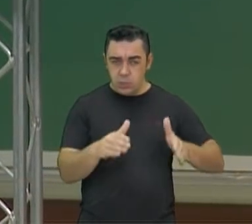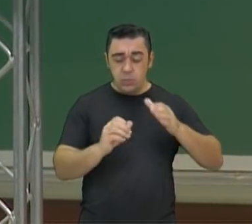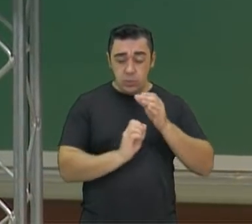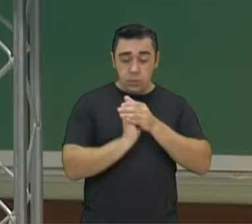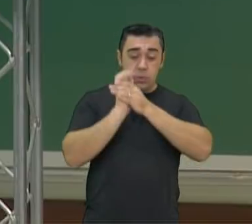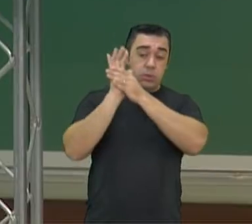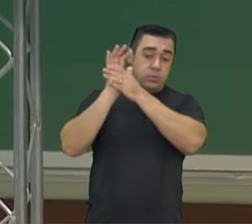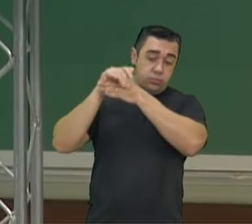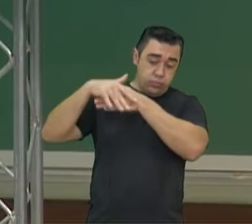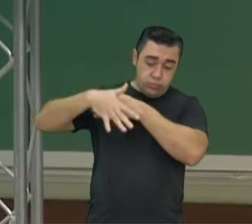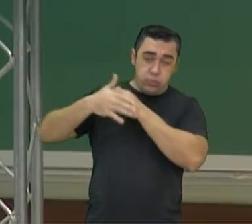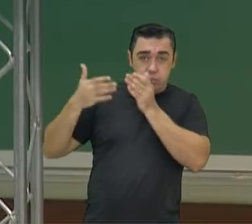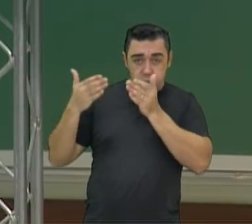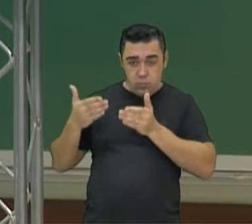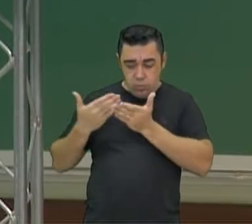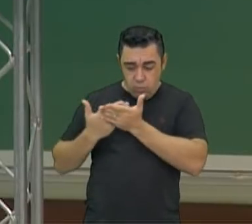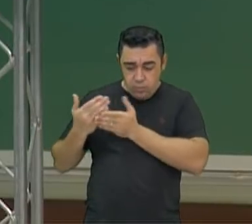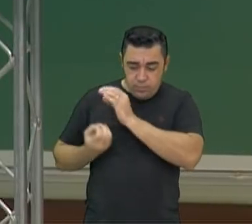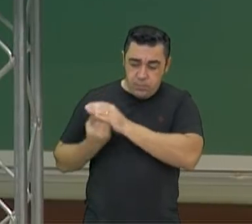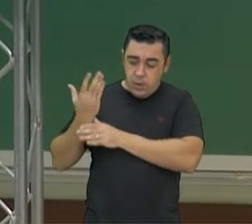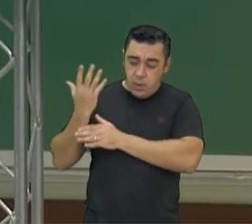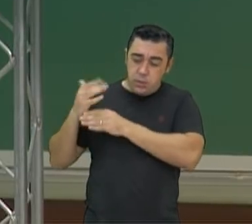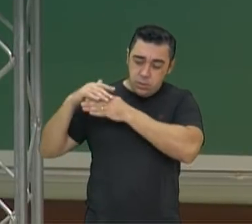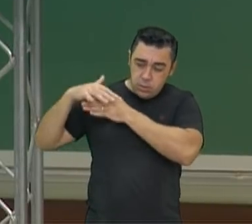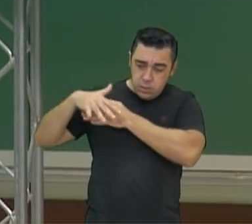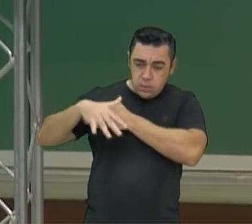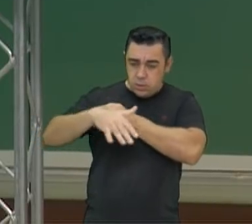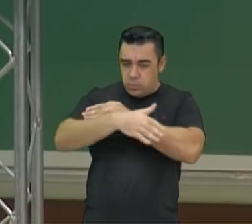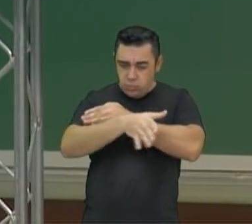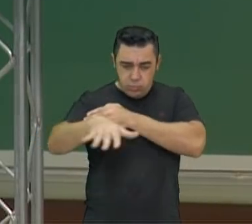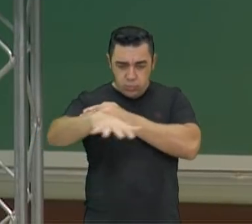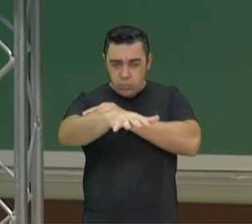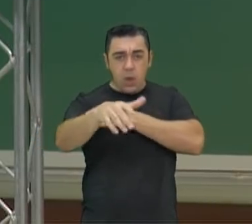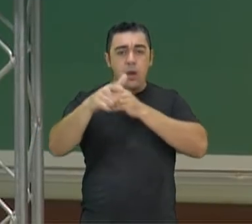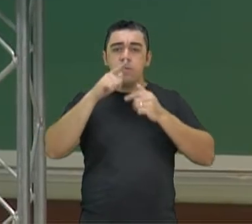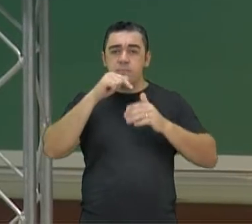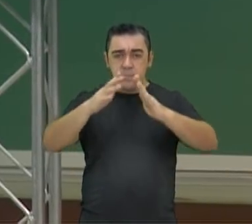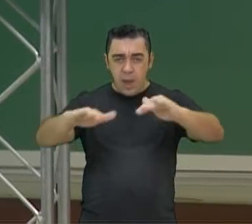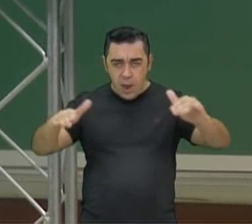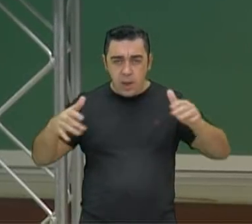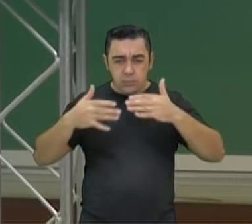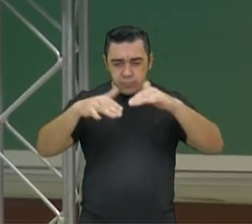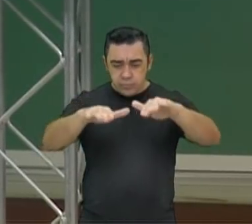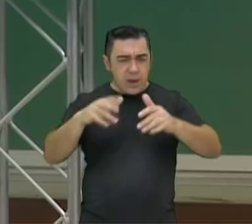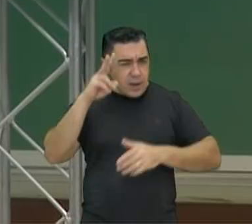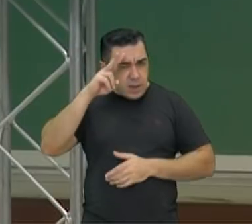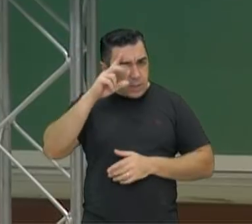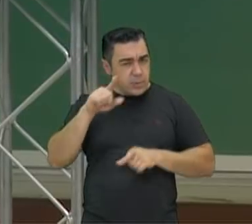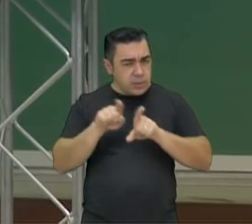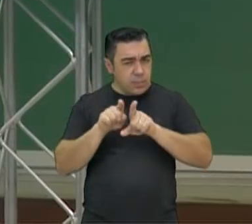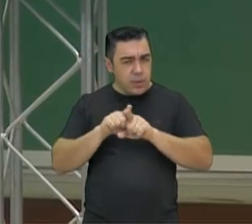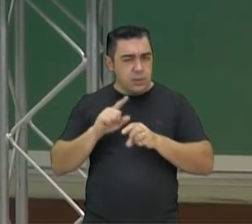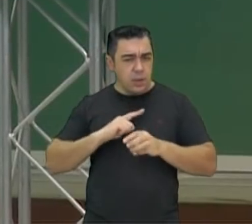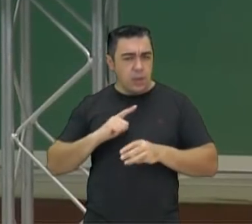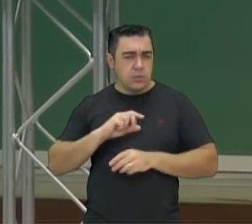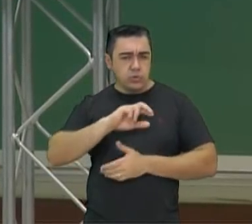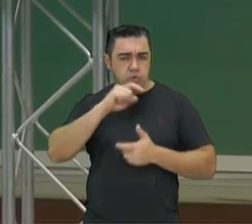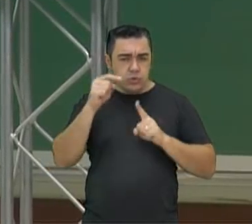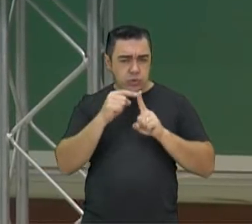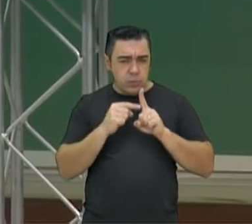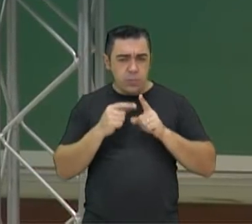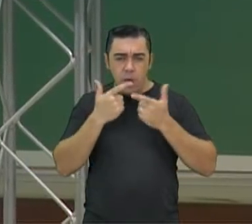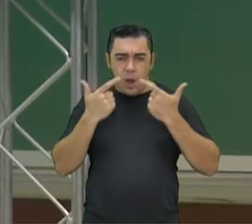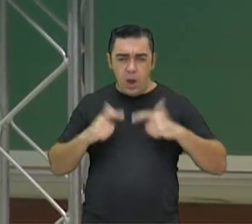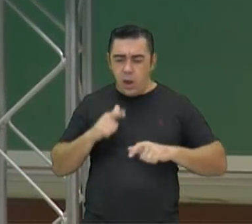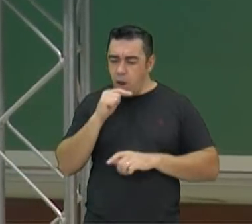para o Ártico, para o Golfo do México, ou então a vertente atlântica e a vertente pacífica. Lembra disso aí? Beleza. Depois,